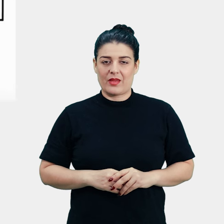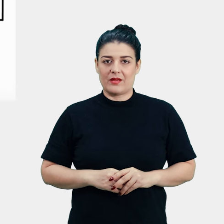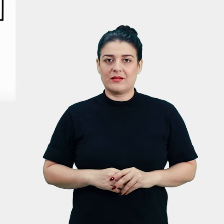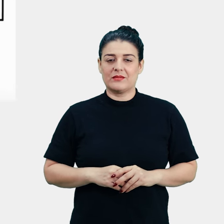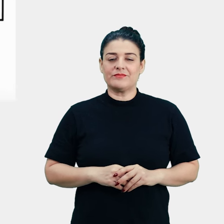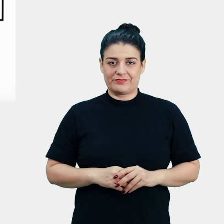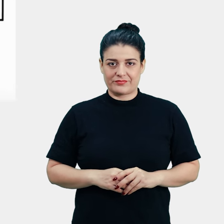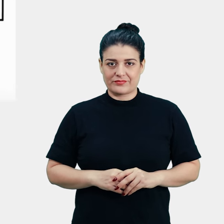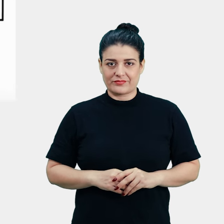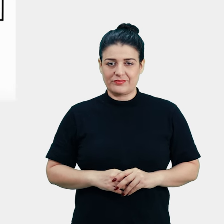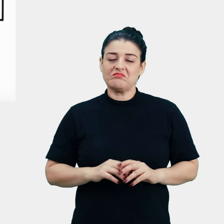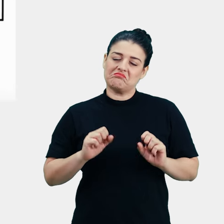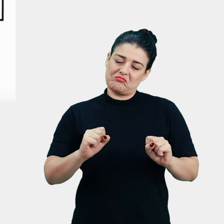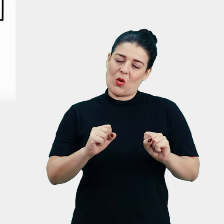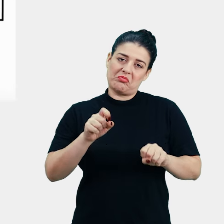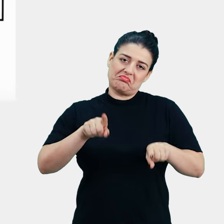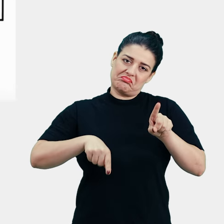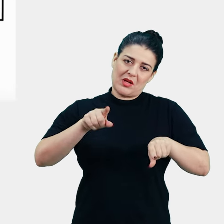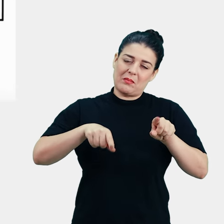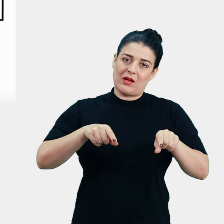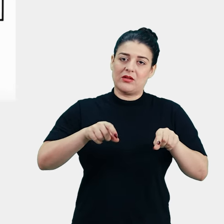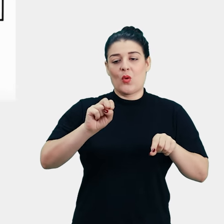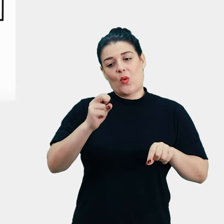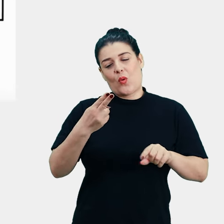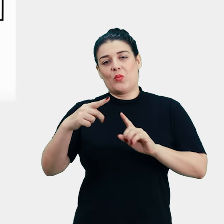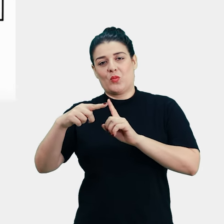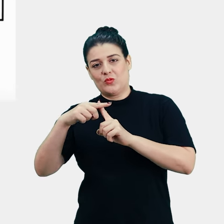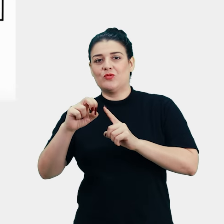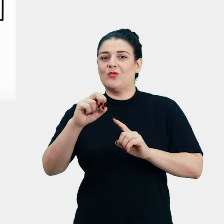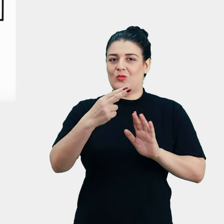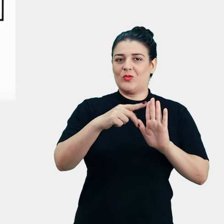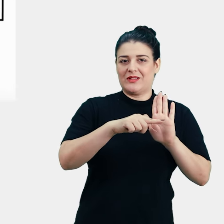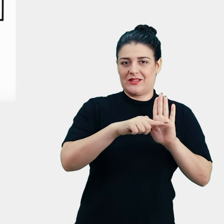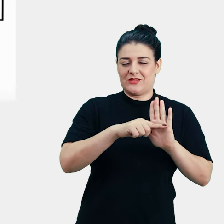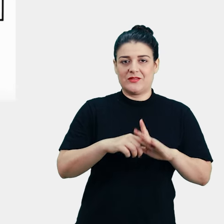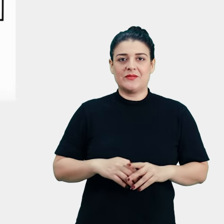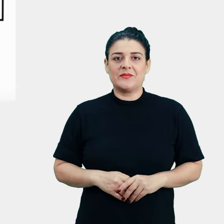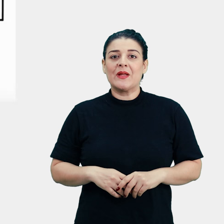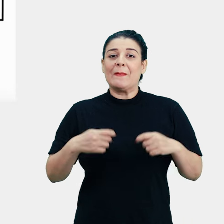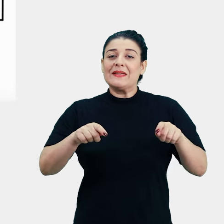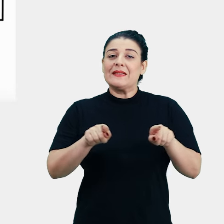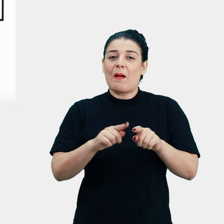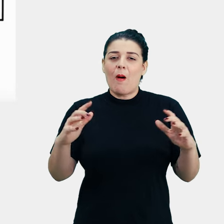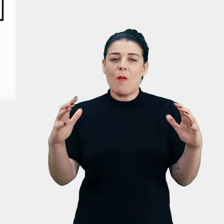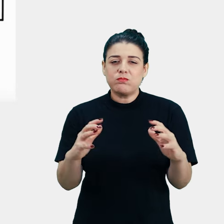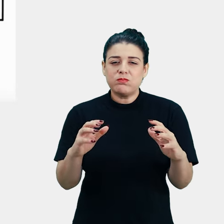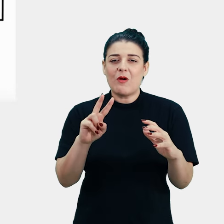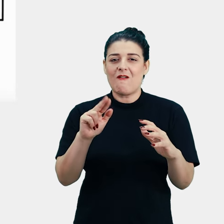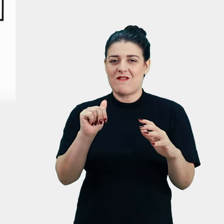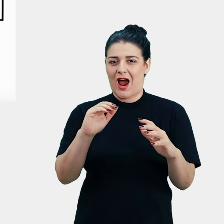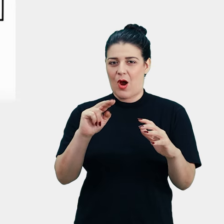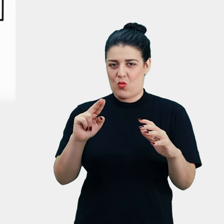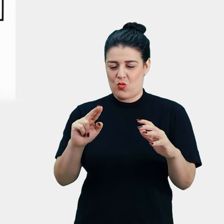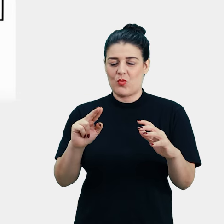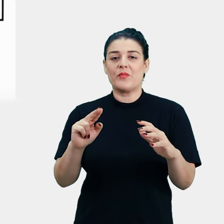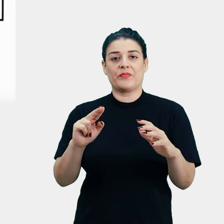com carga positiva, mas também podem ser liberados com carga negativa. É necessário vácuo também, e como eu